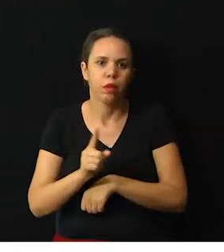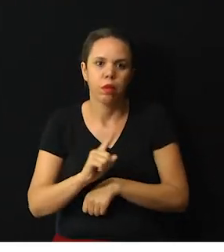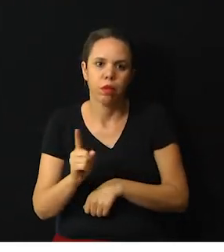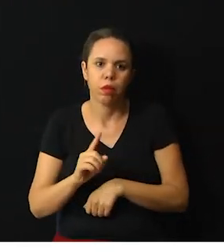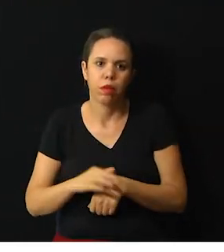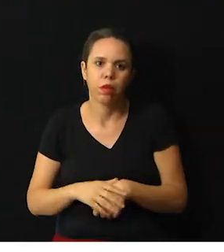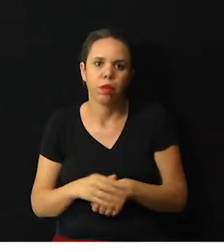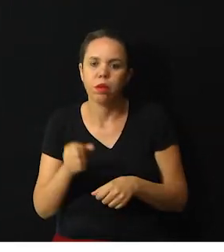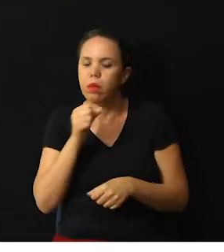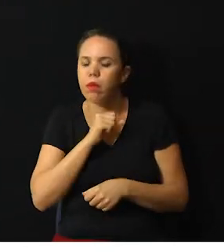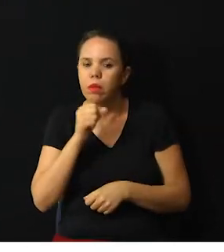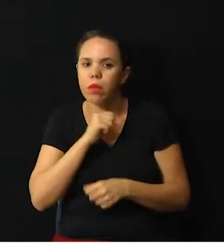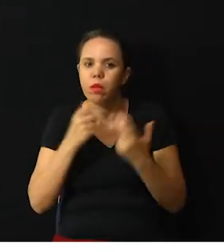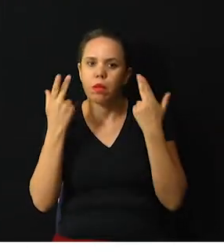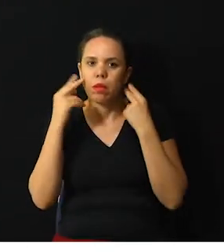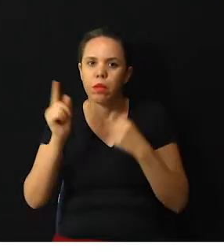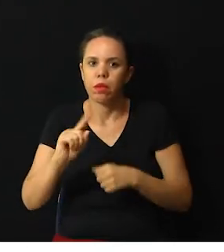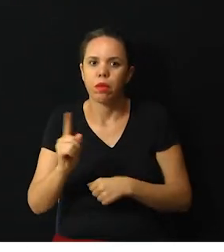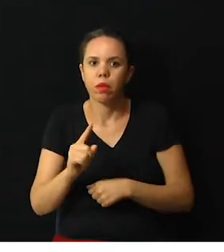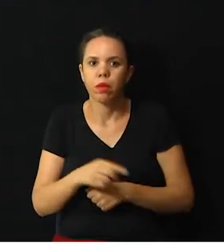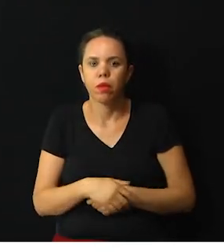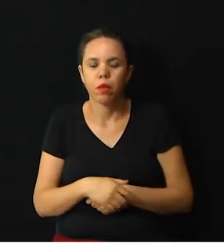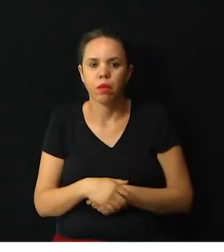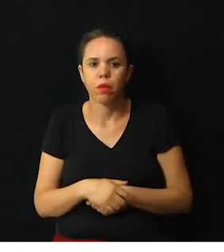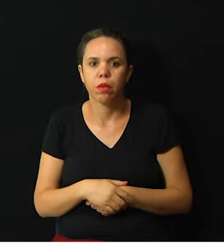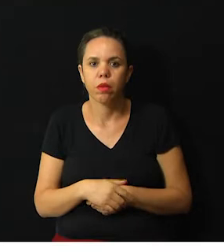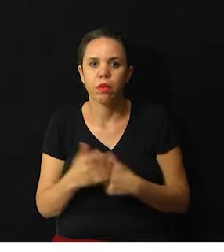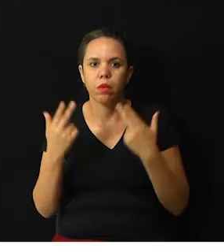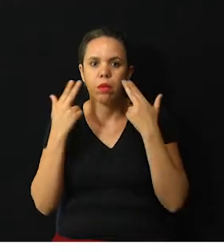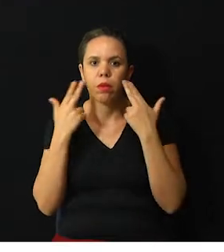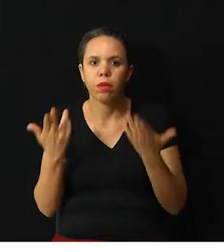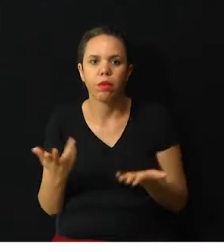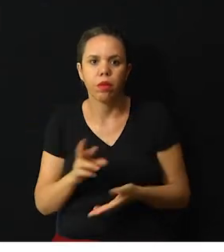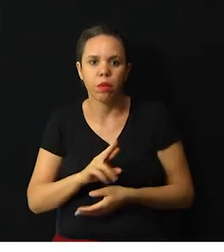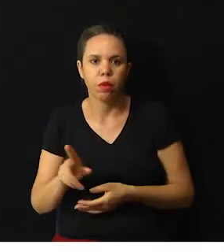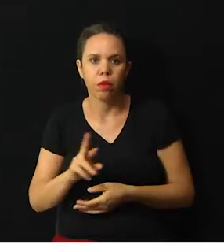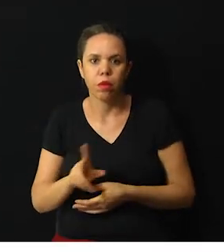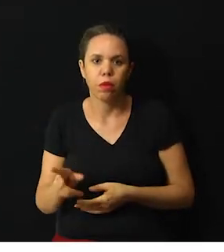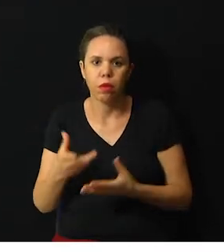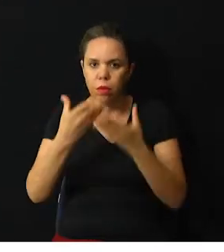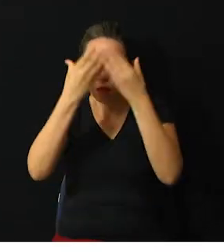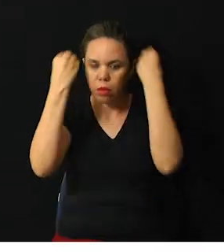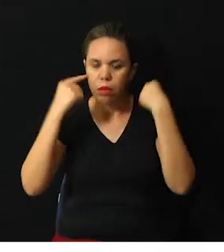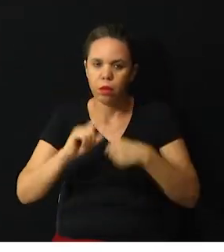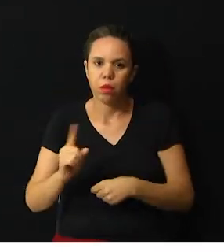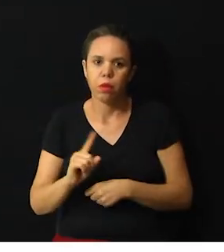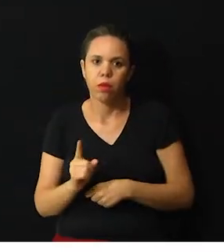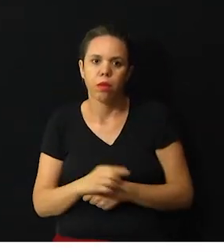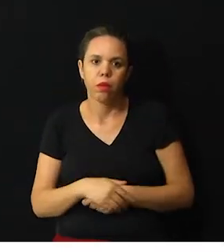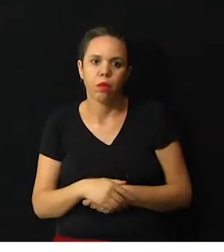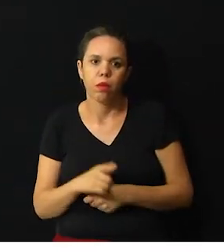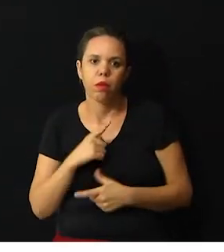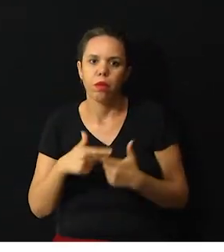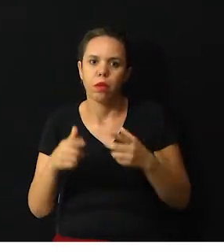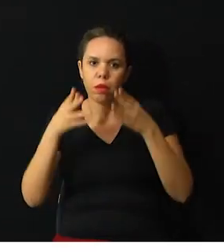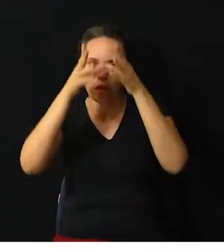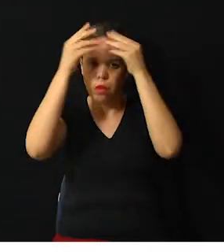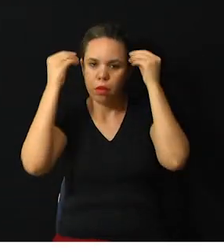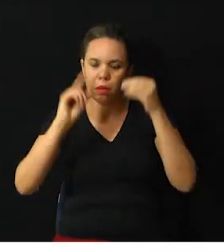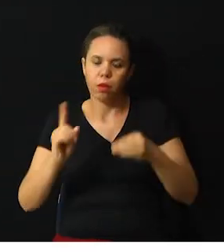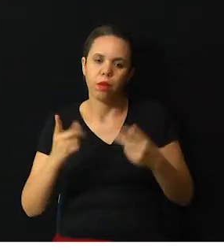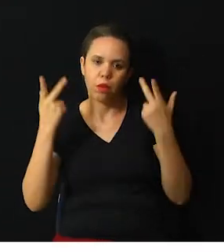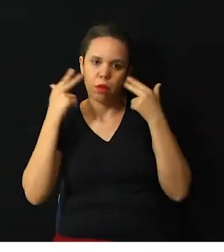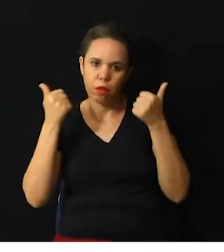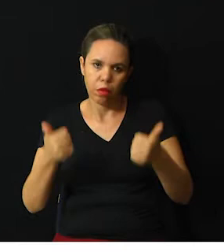parte do envelhecimento normal. O normal é ser normal, o normal não é ser esquecido, o normal não é ter Alzheimer,